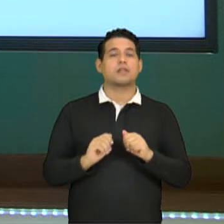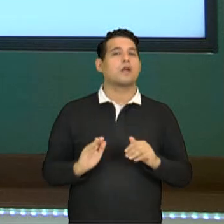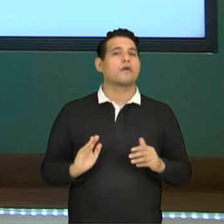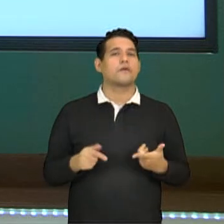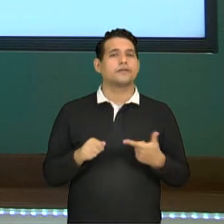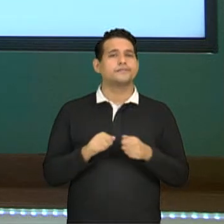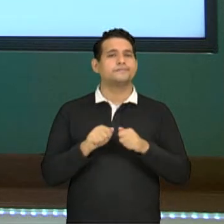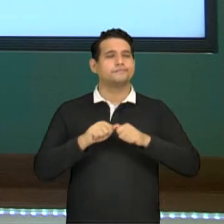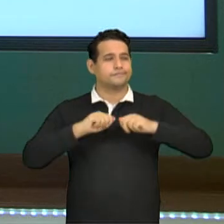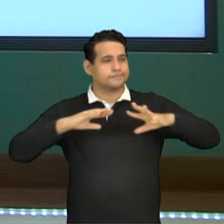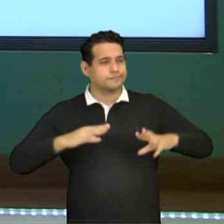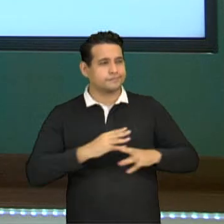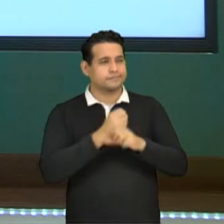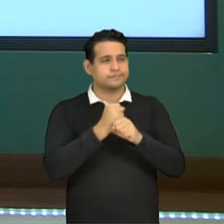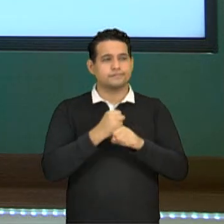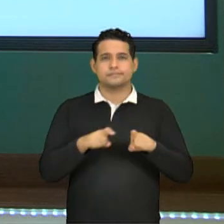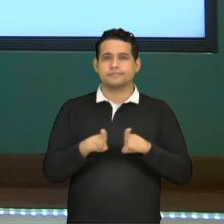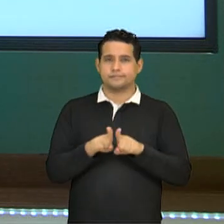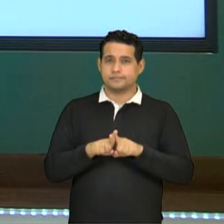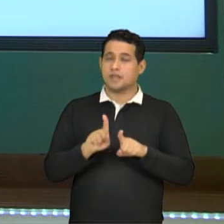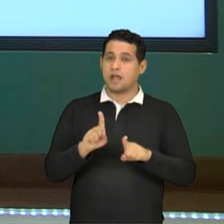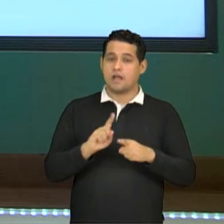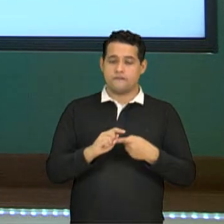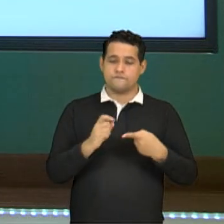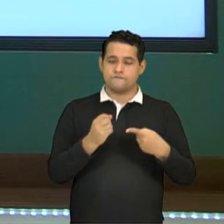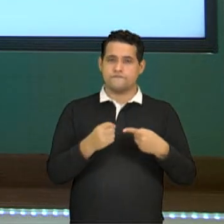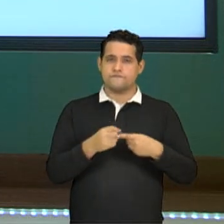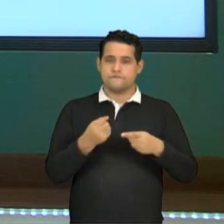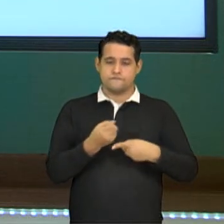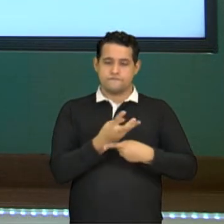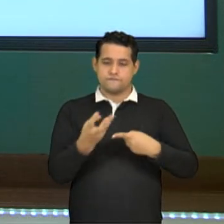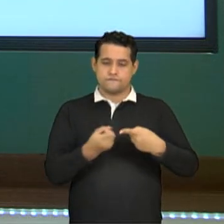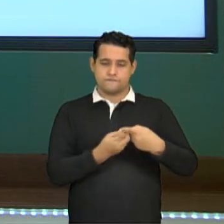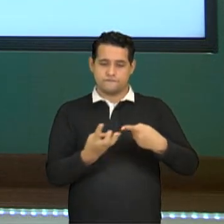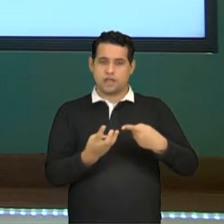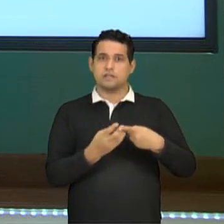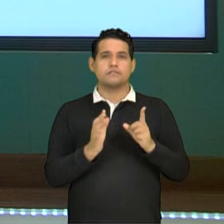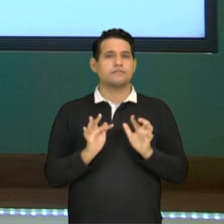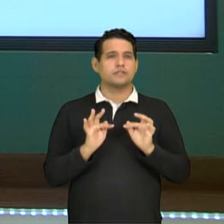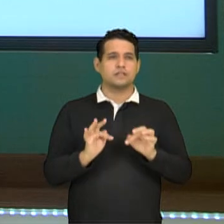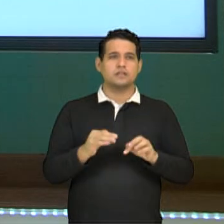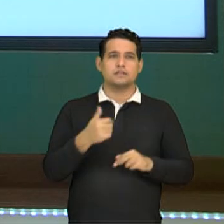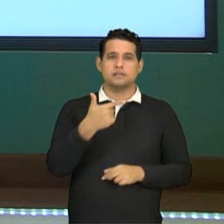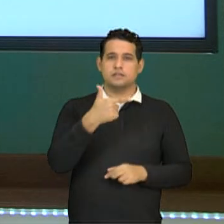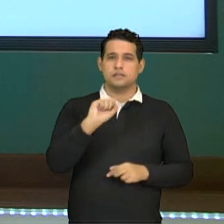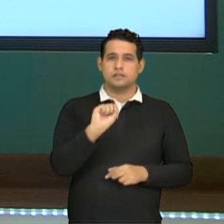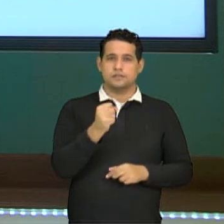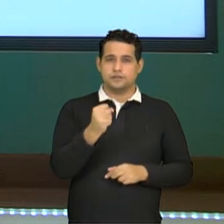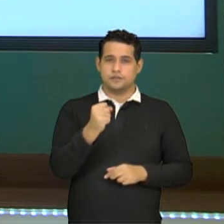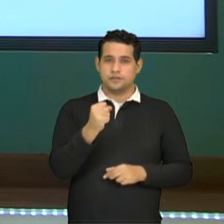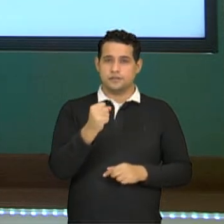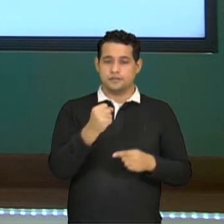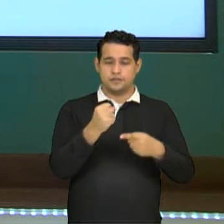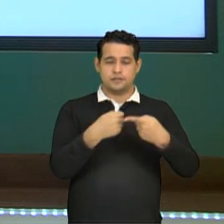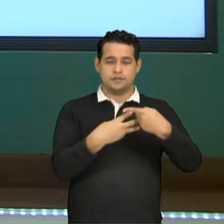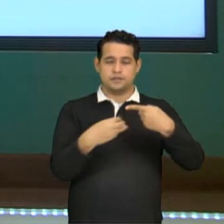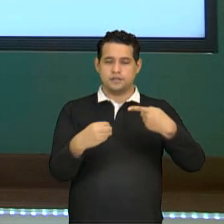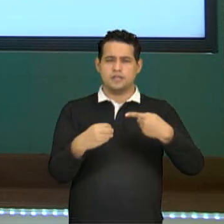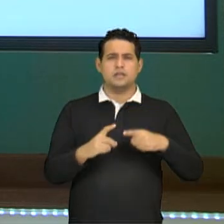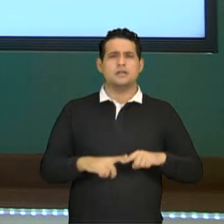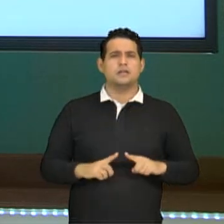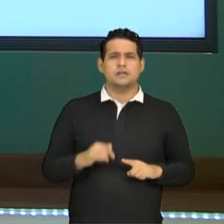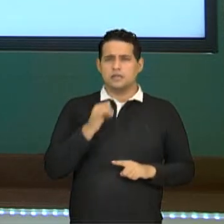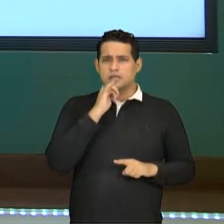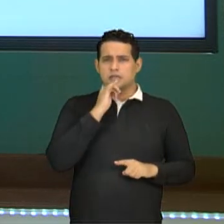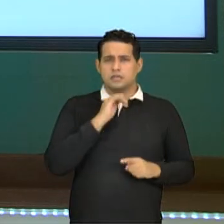sim eu posso somar as frações, ok? Então, o resultado final, 28 sobre 30. Então,